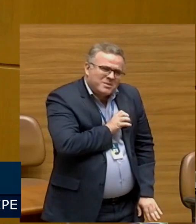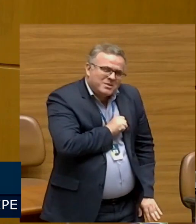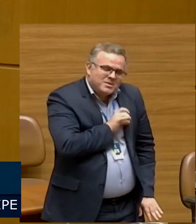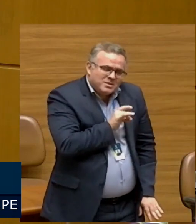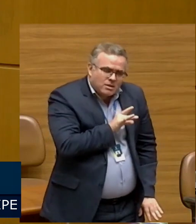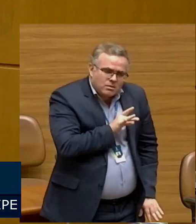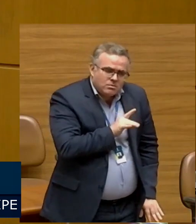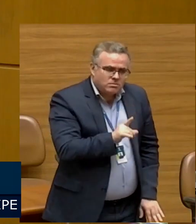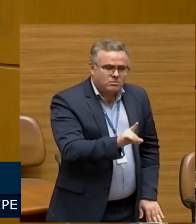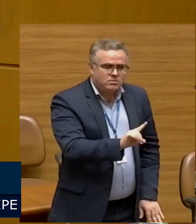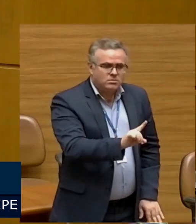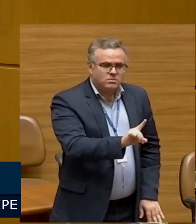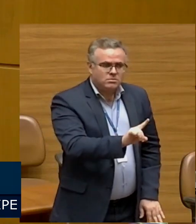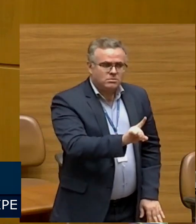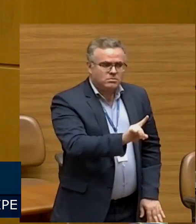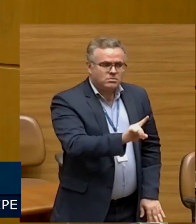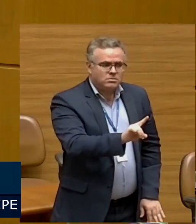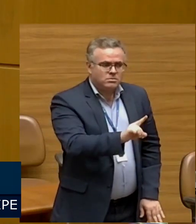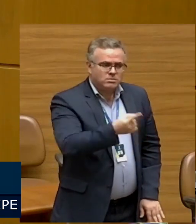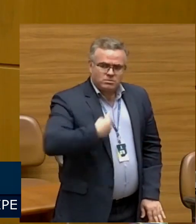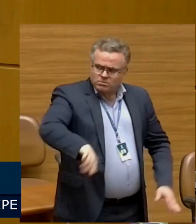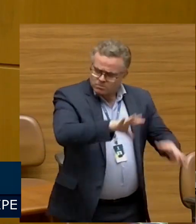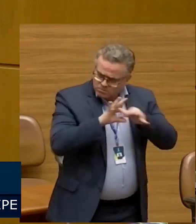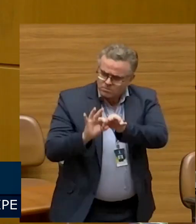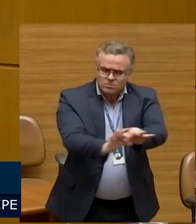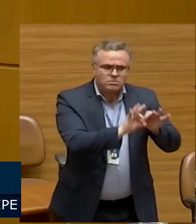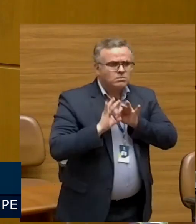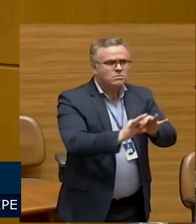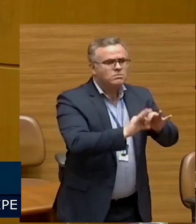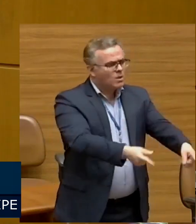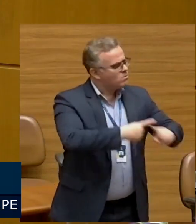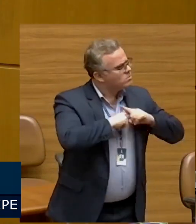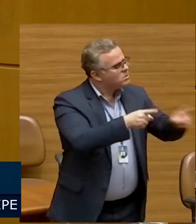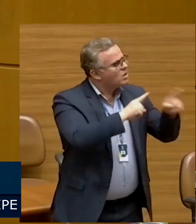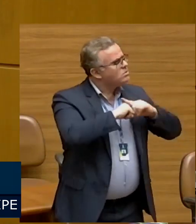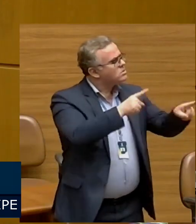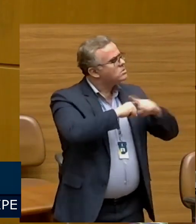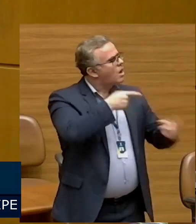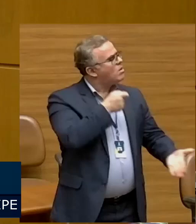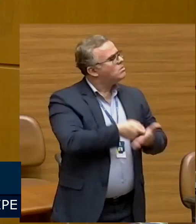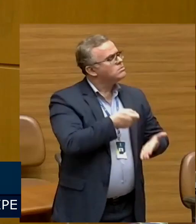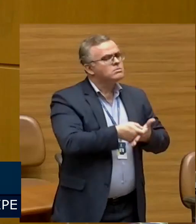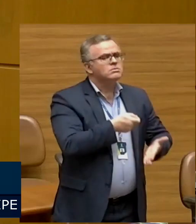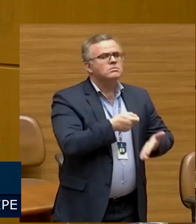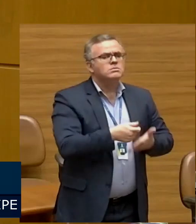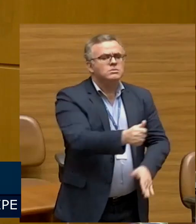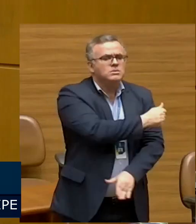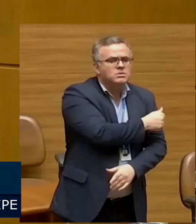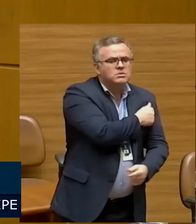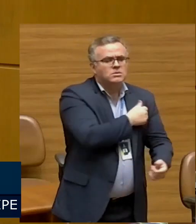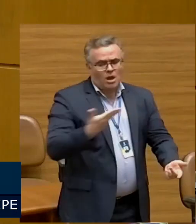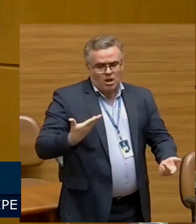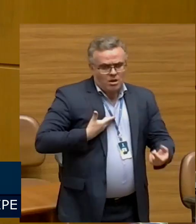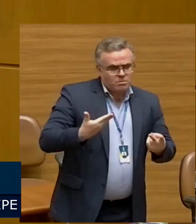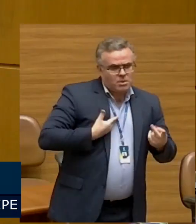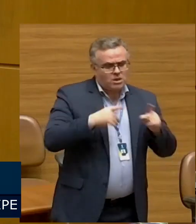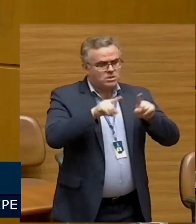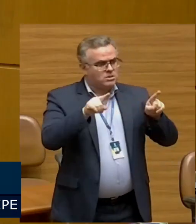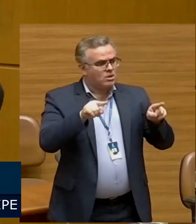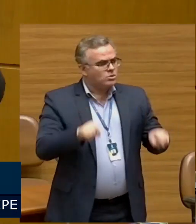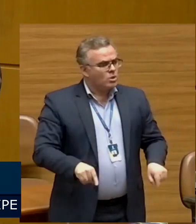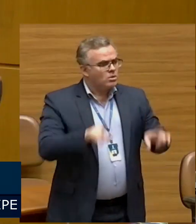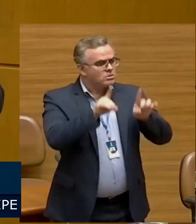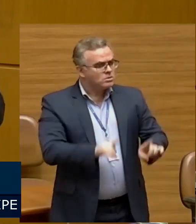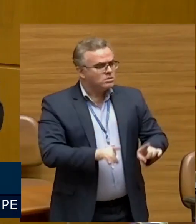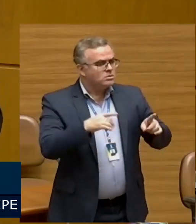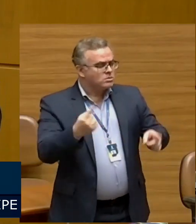específicas. Precisamos nos unir, denunciar alunos, colegas, servidores com